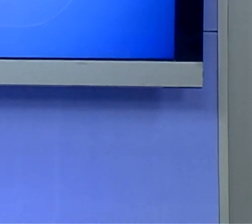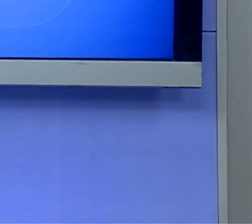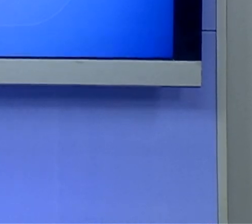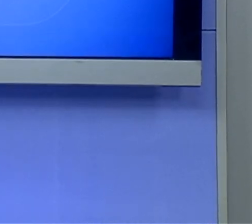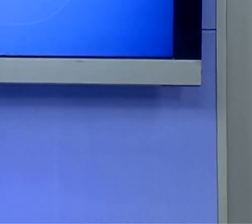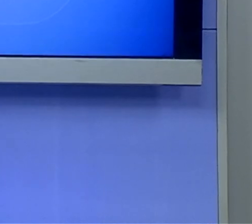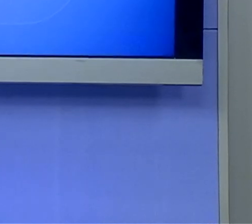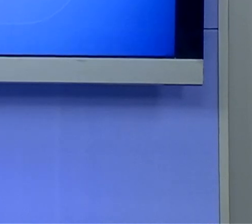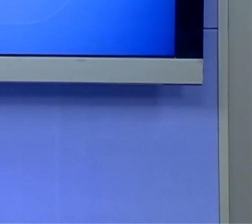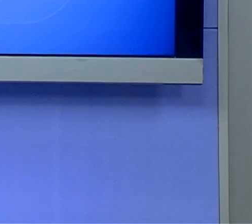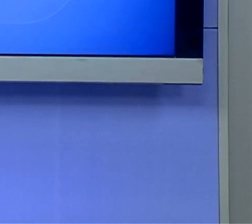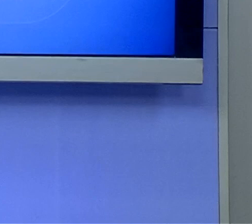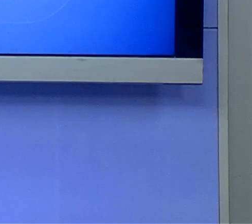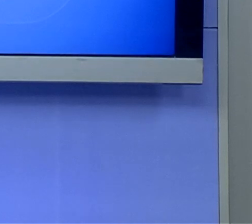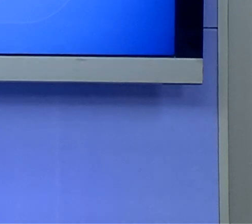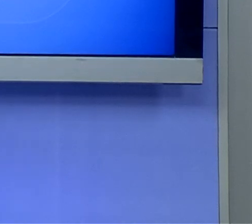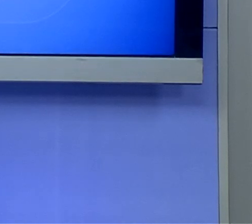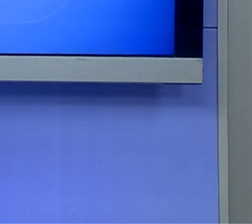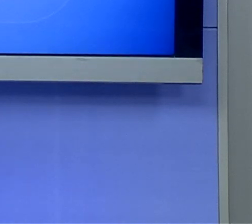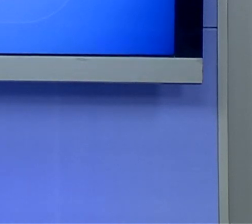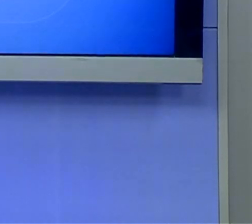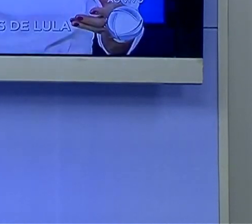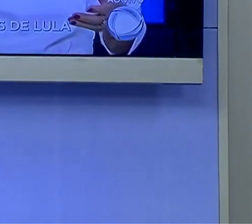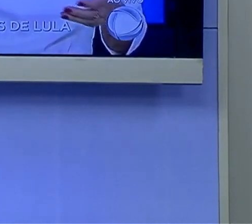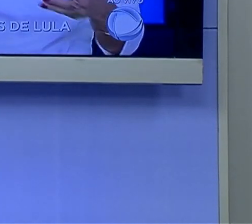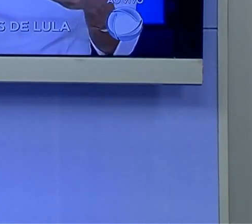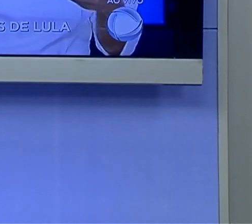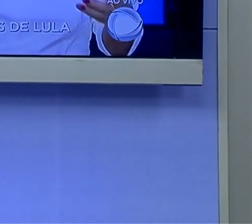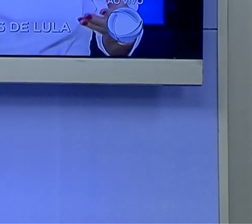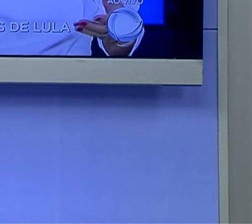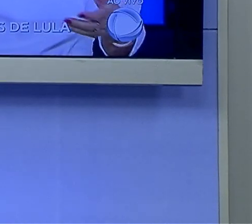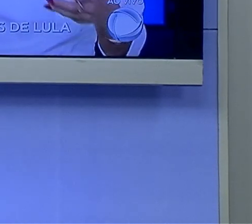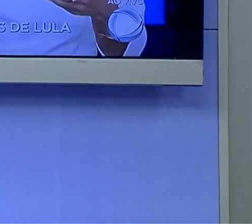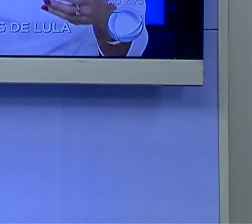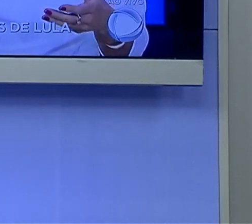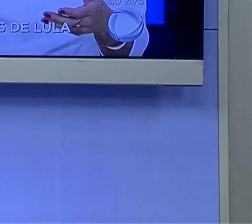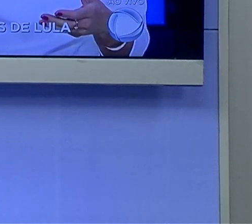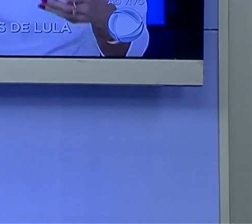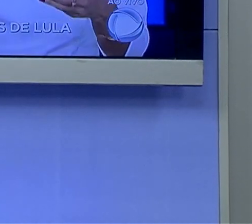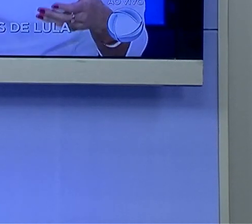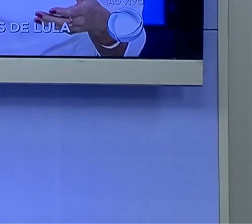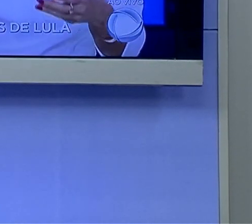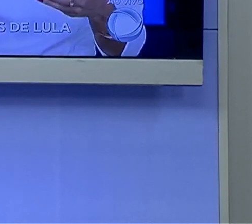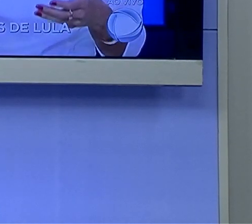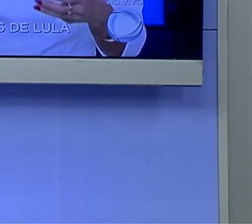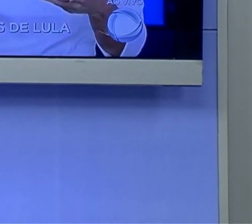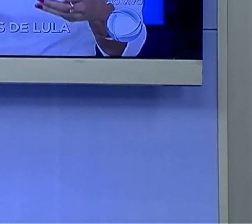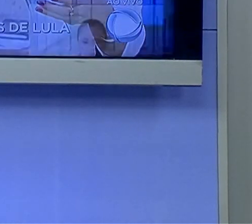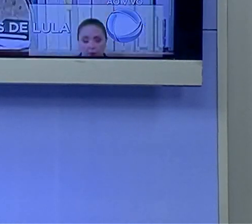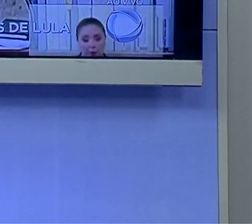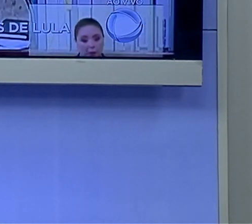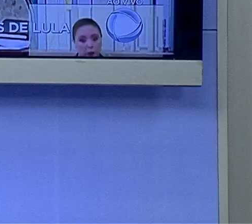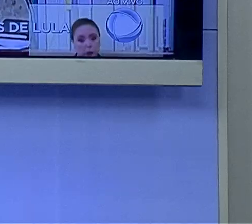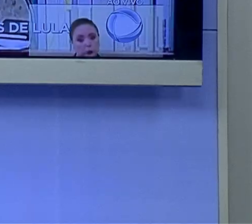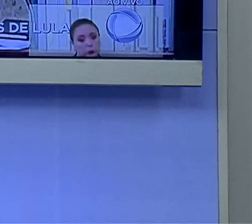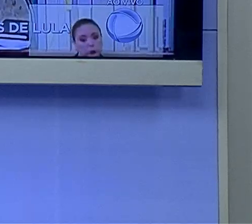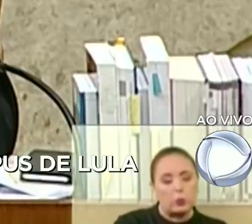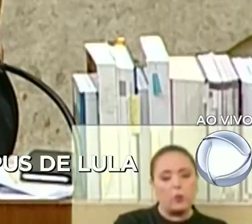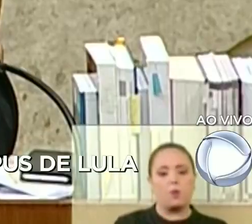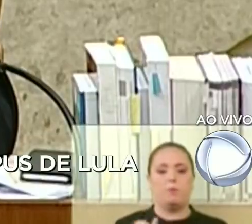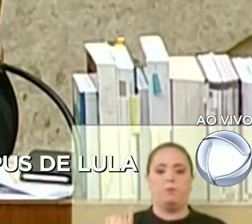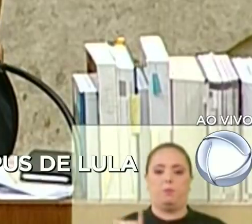Balanço geral na volta do intervalo e a gente já vai direto com o nosso plantão de jornalismo da Record TV. O julgamento do habeas corpus do ex-presidente